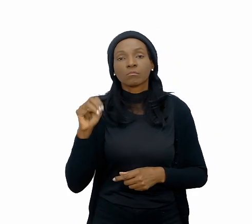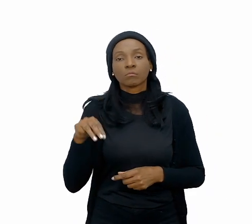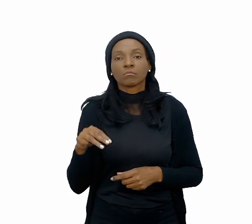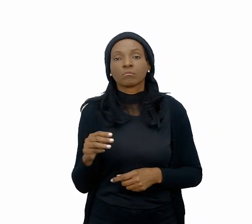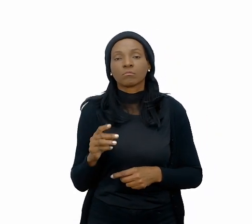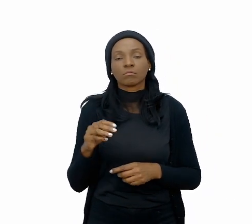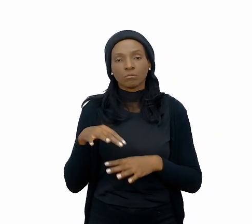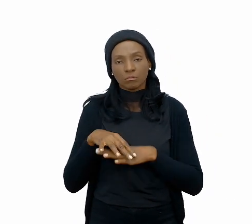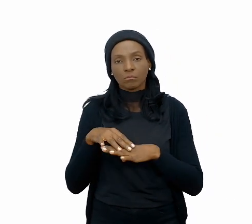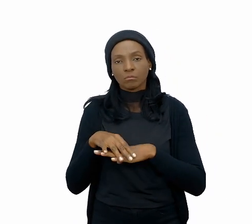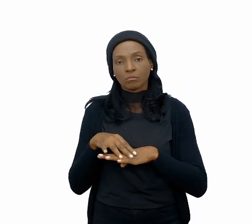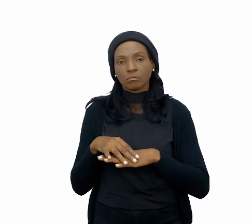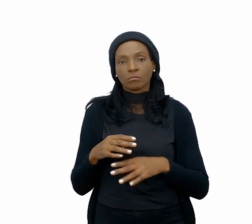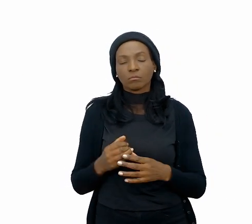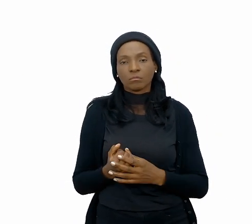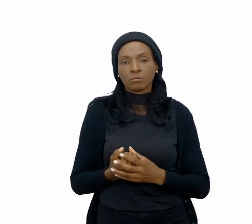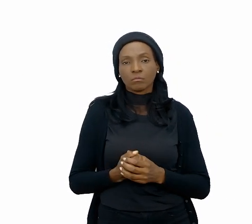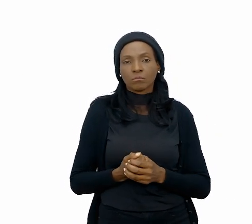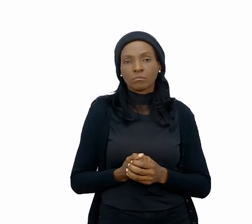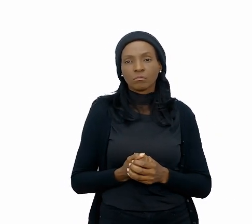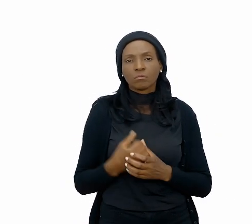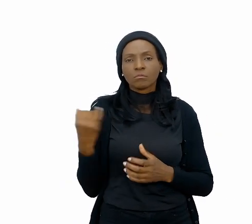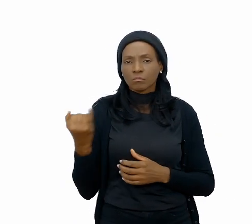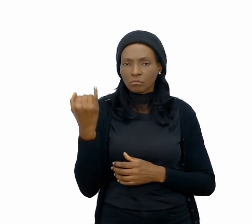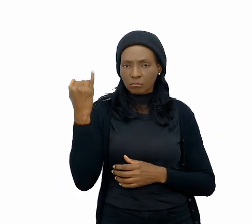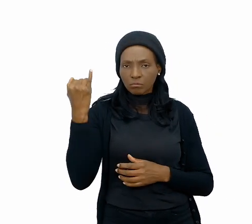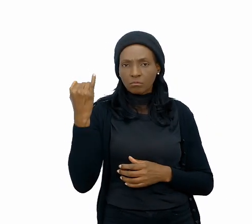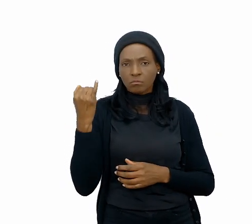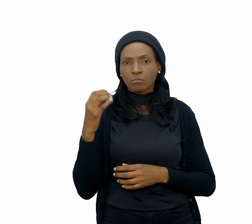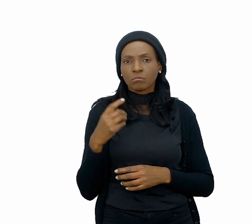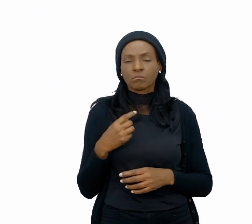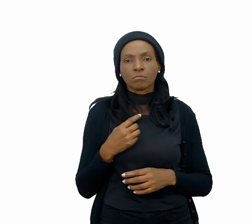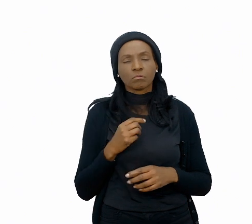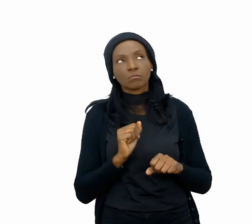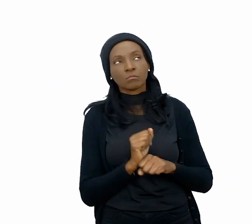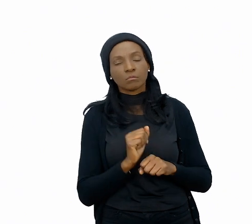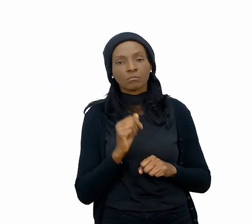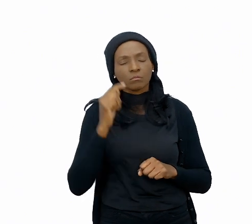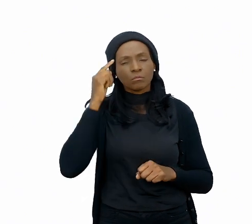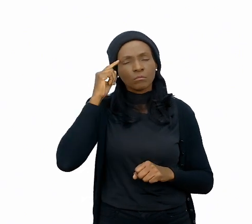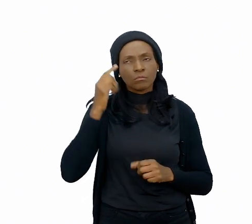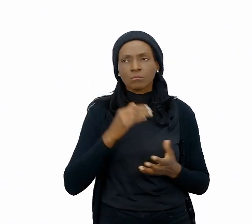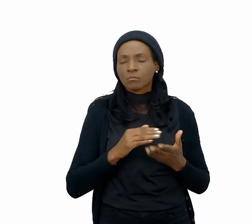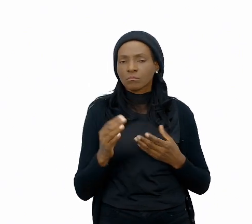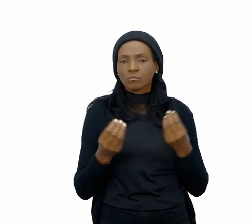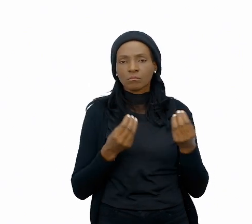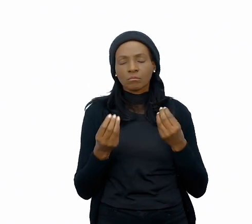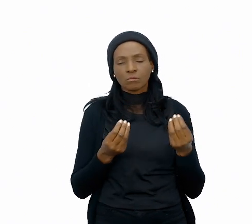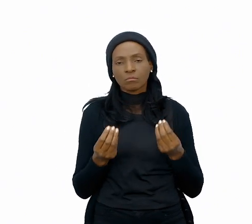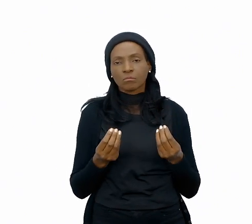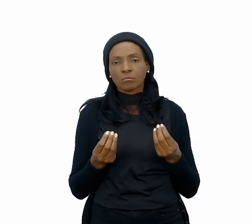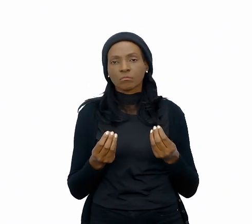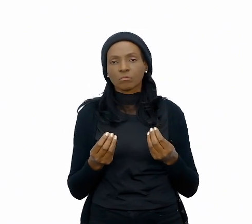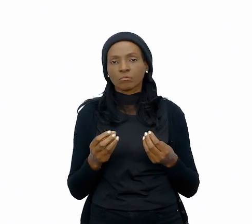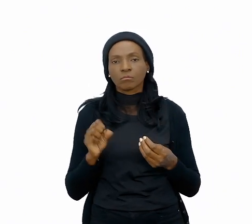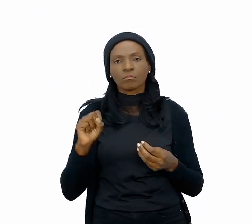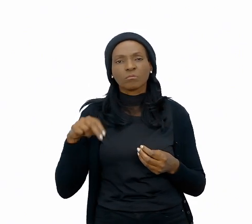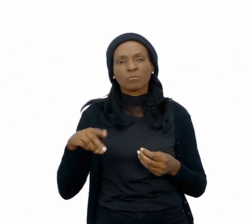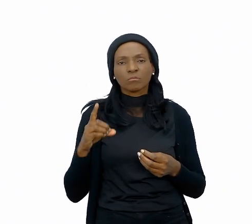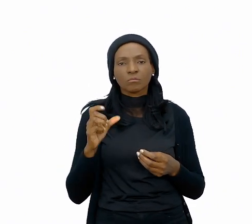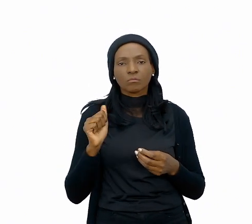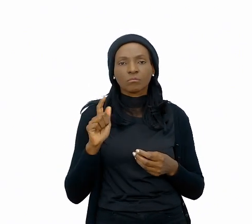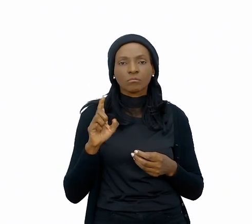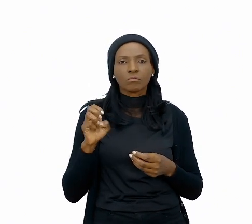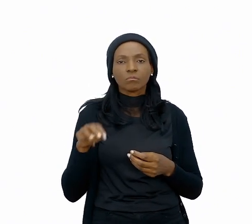matemática. É importante a gente resgatar de onde surgiu essa origem, né, da